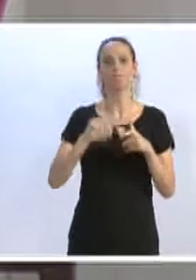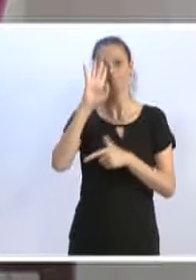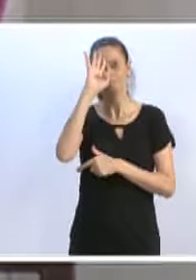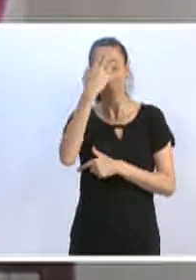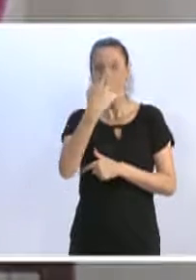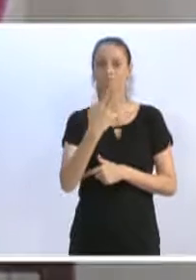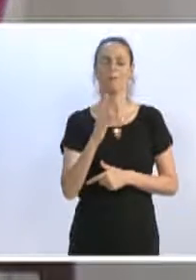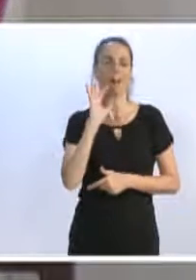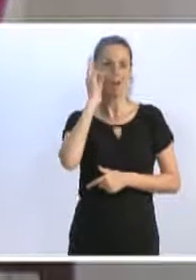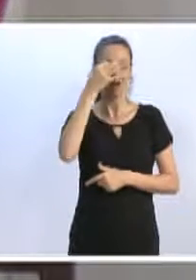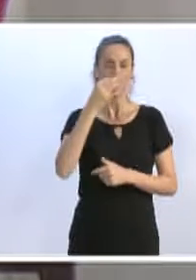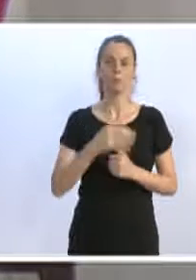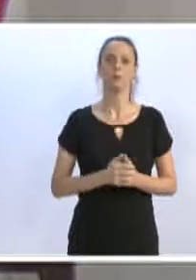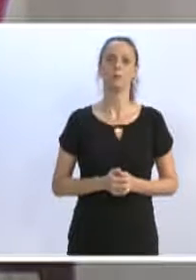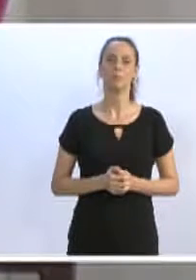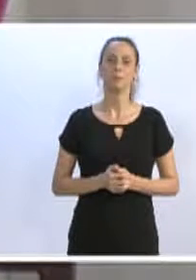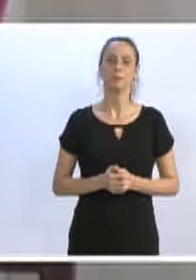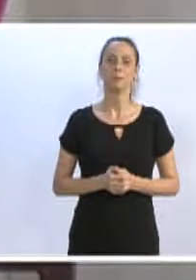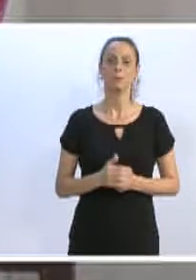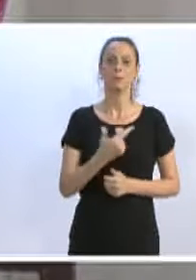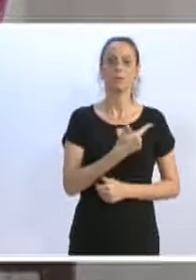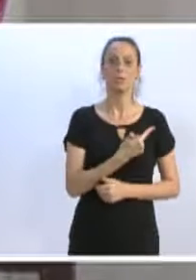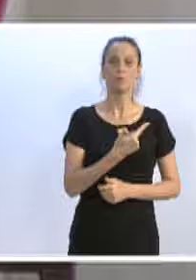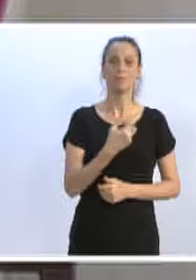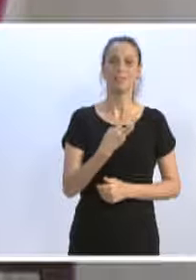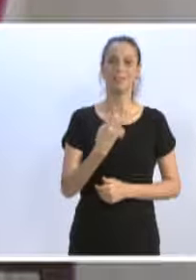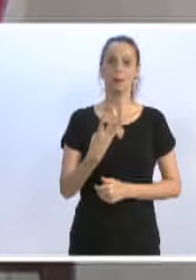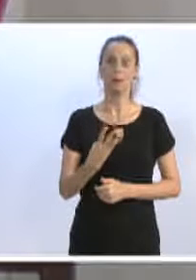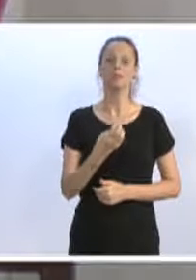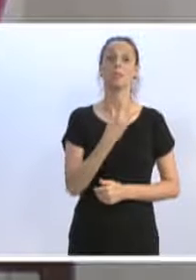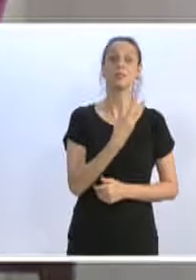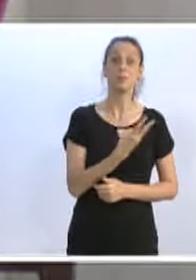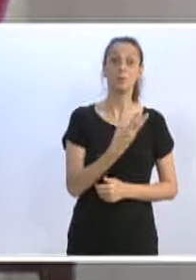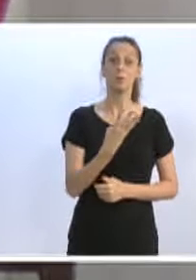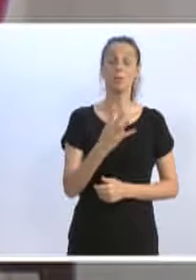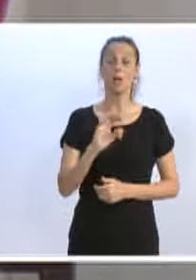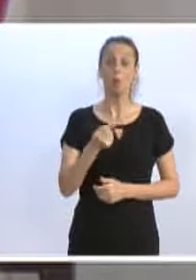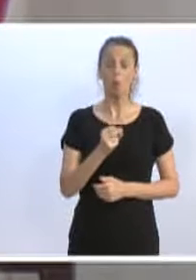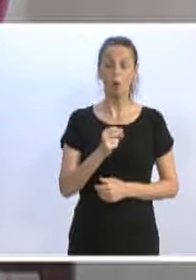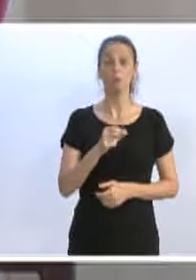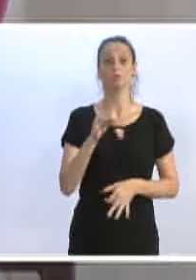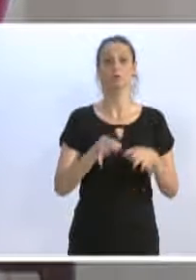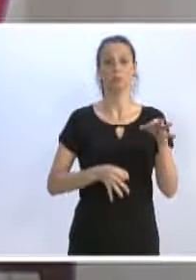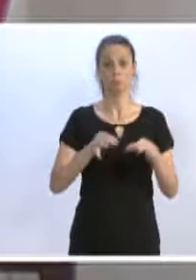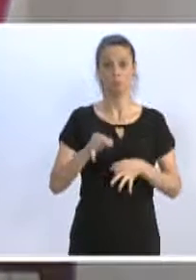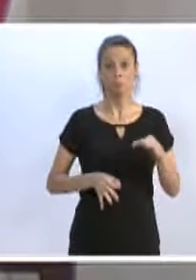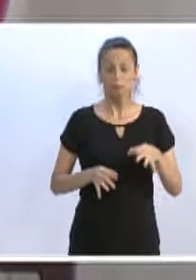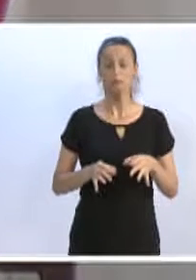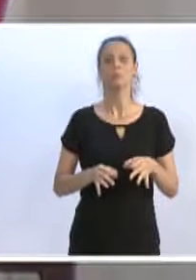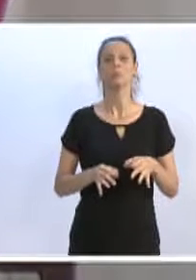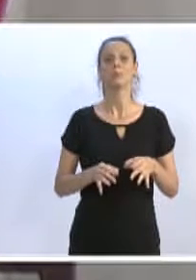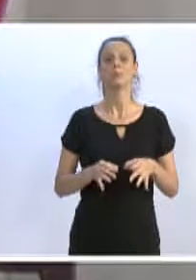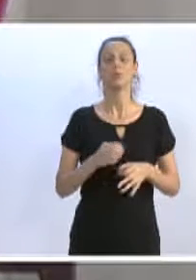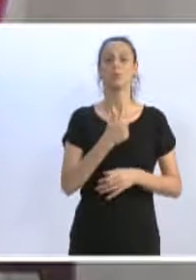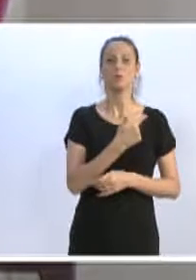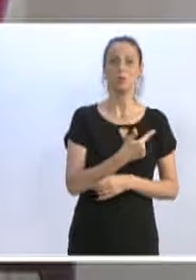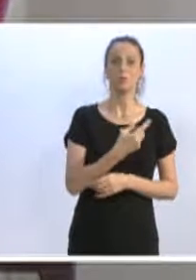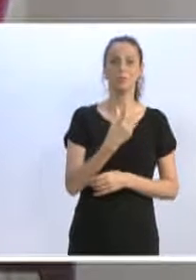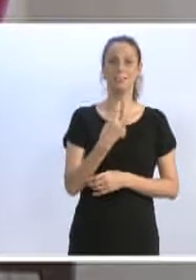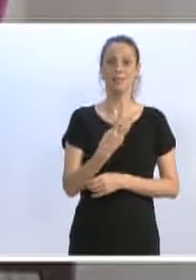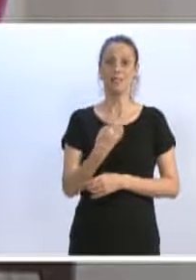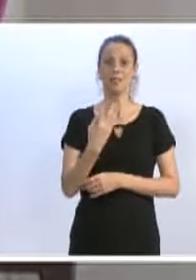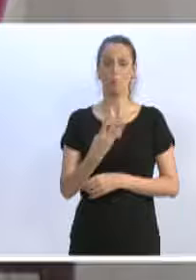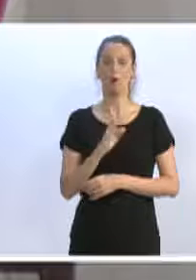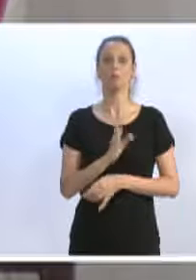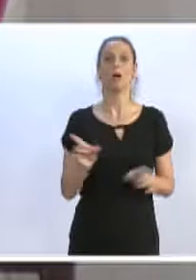a situação é tivemos 234 348 audiências das 348 audiências 234